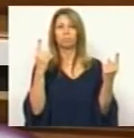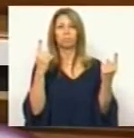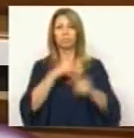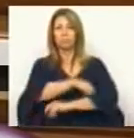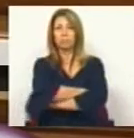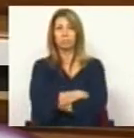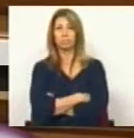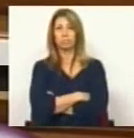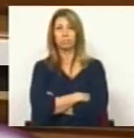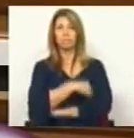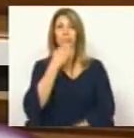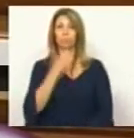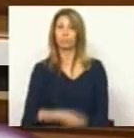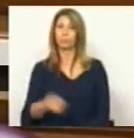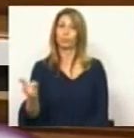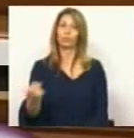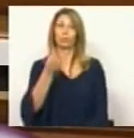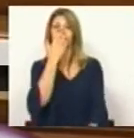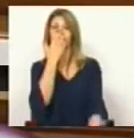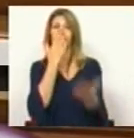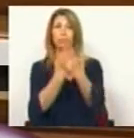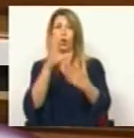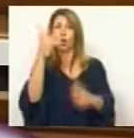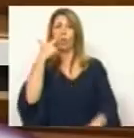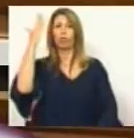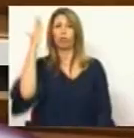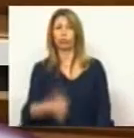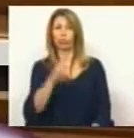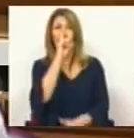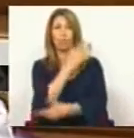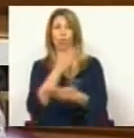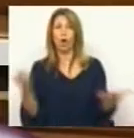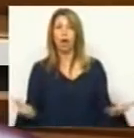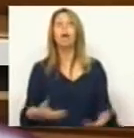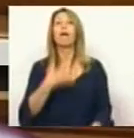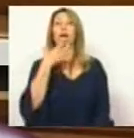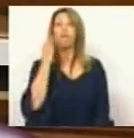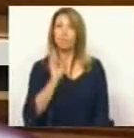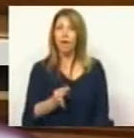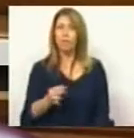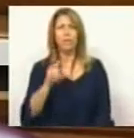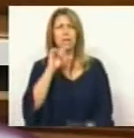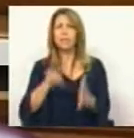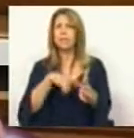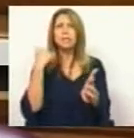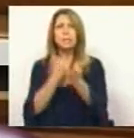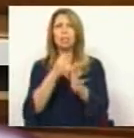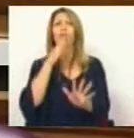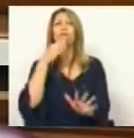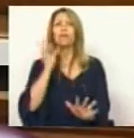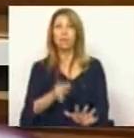os braços perante brutais injustiças e que vale sempre a pena lutar. Senhora deputada do